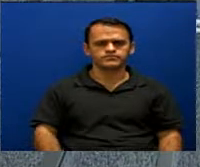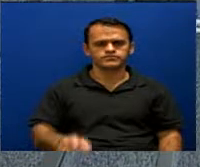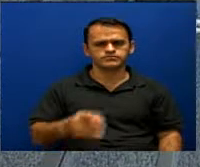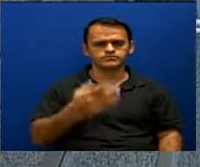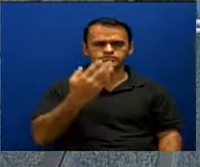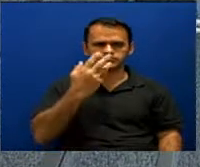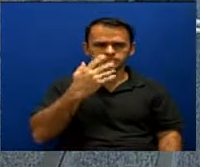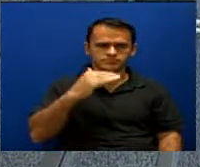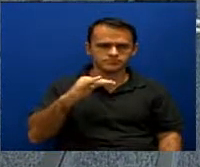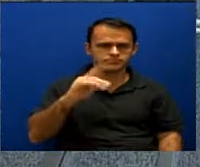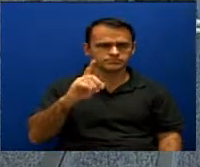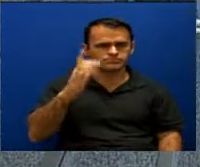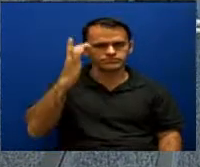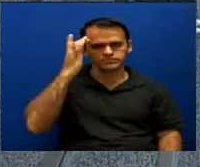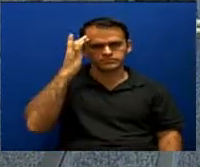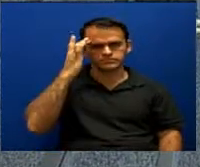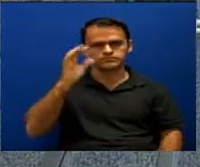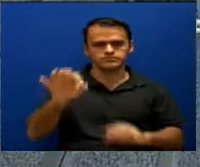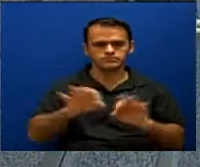assim, mas eles fizeram bem esse estudo.